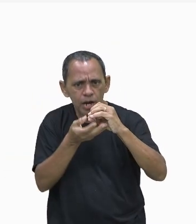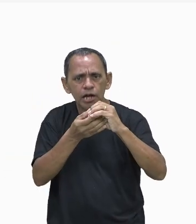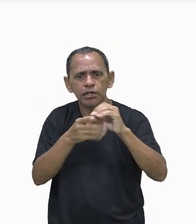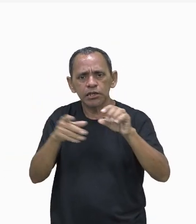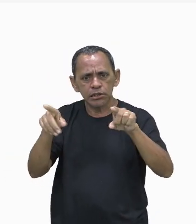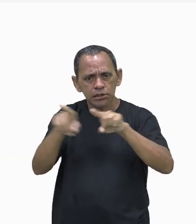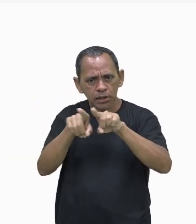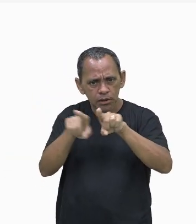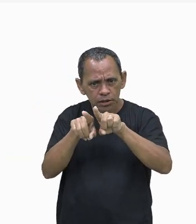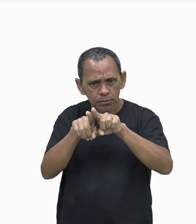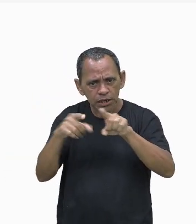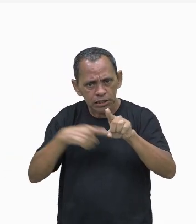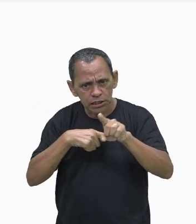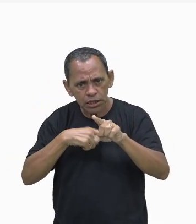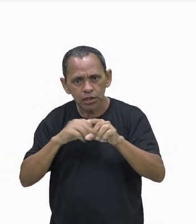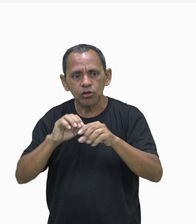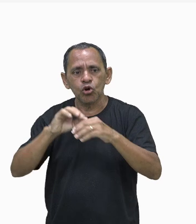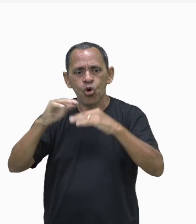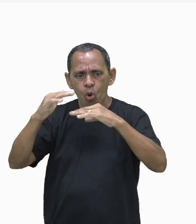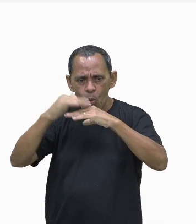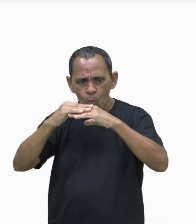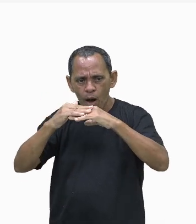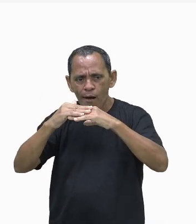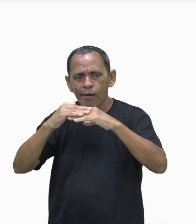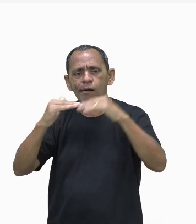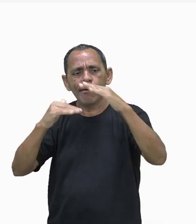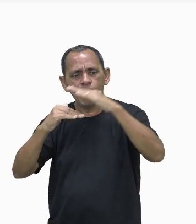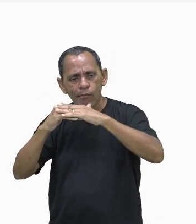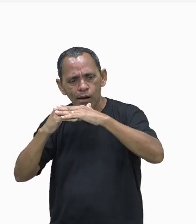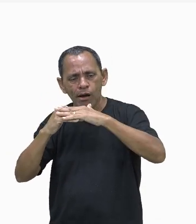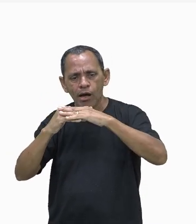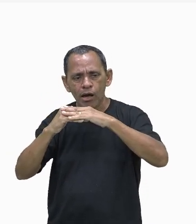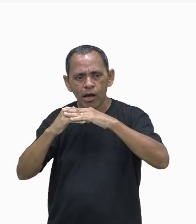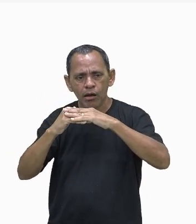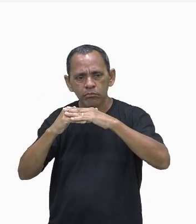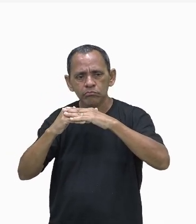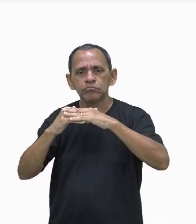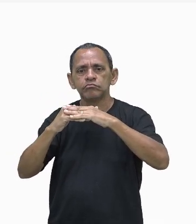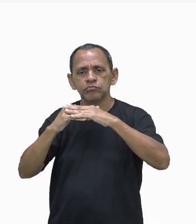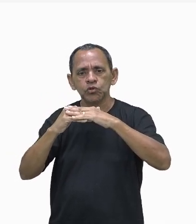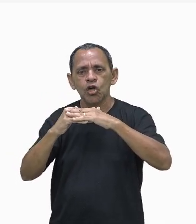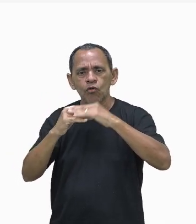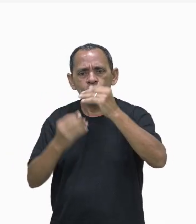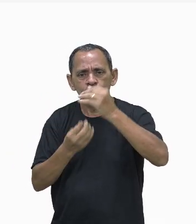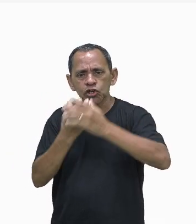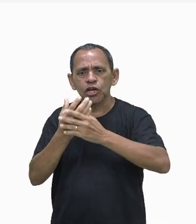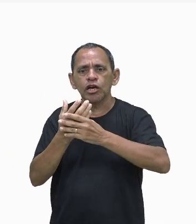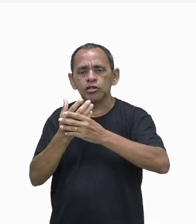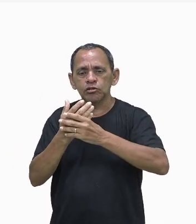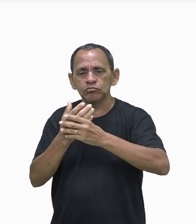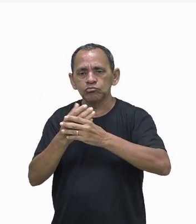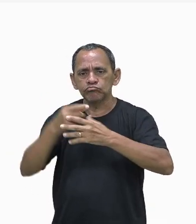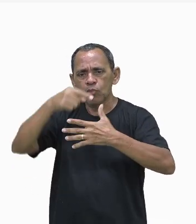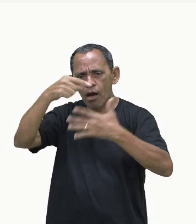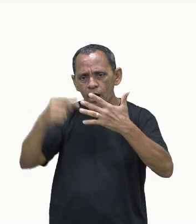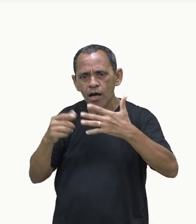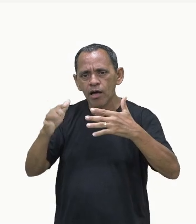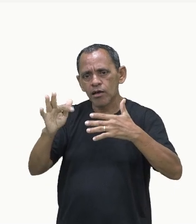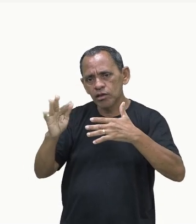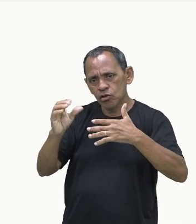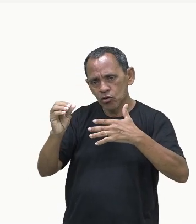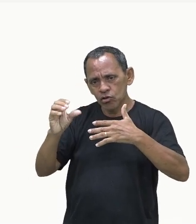bicamada lipídica, e essa bicamada lipídica, ela é formada por fosfolipídios. Então, tem a